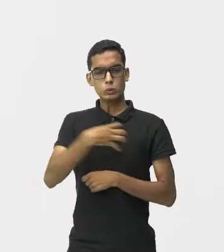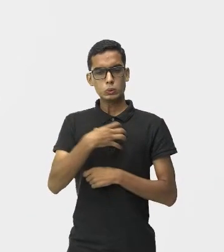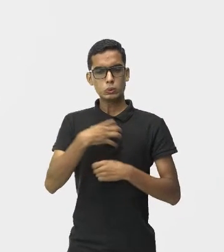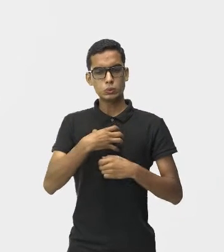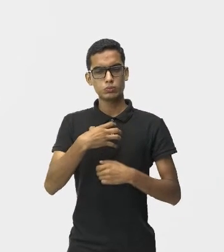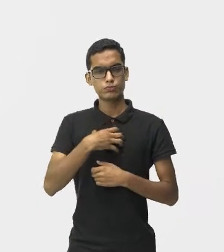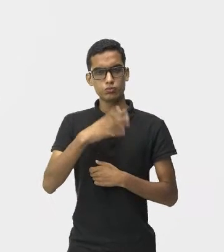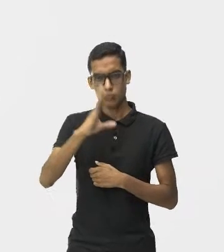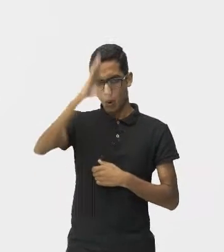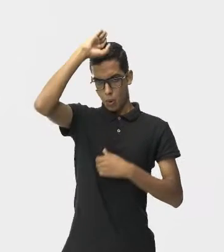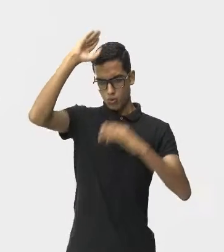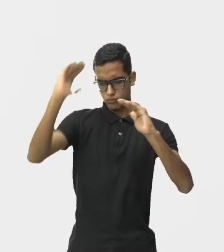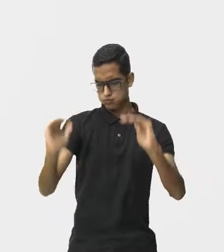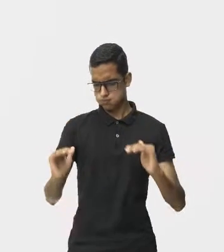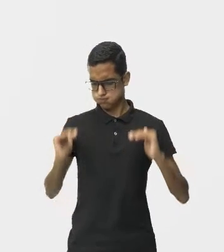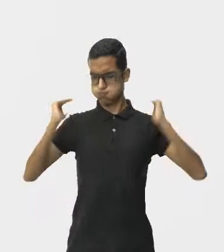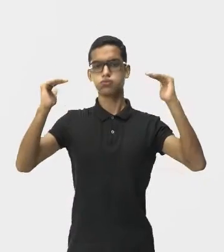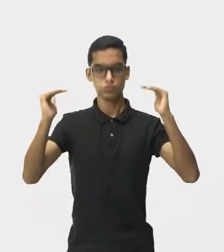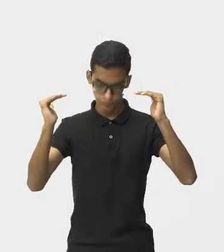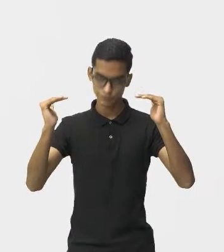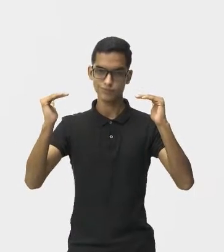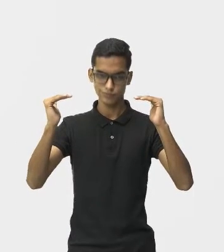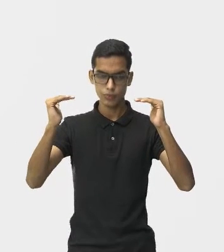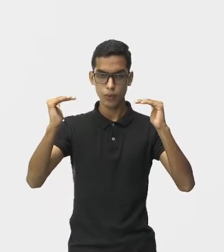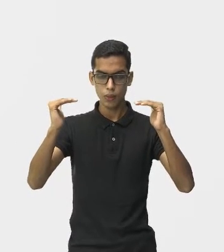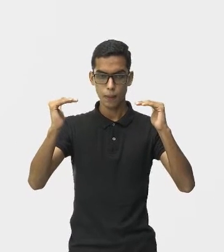superioridade romana que basicamente